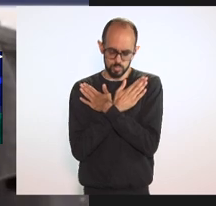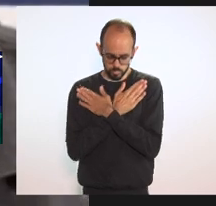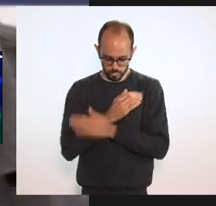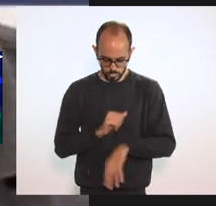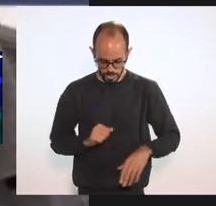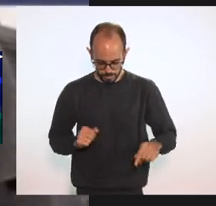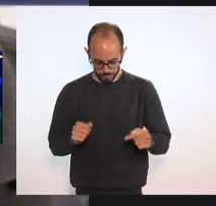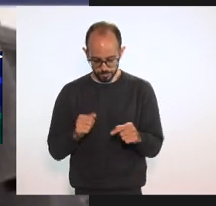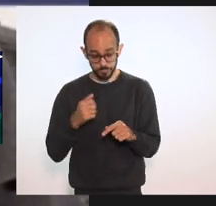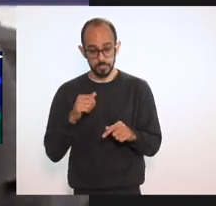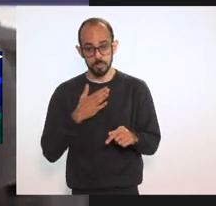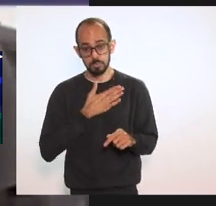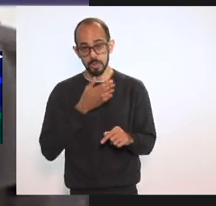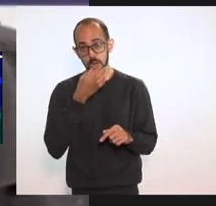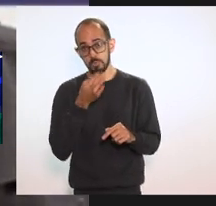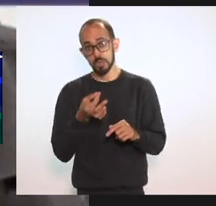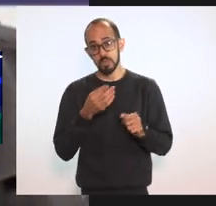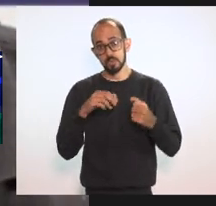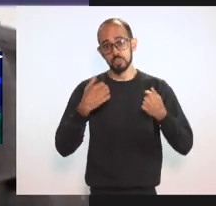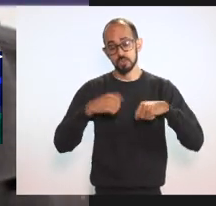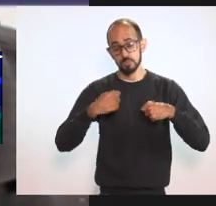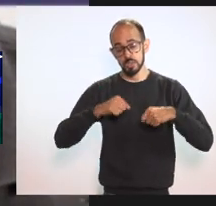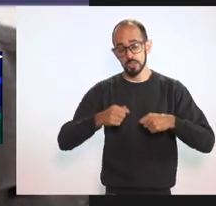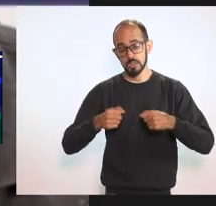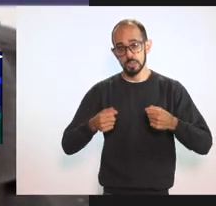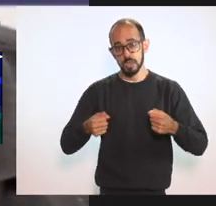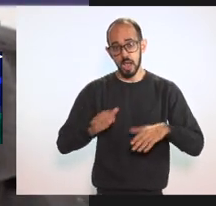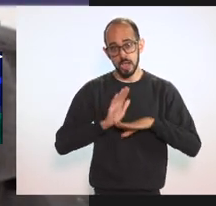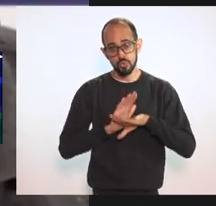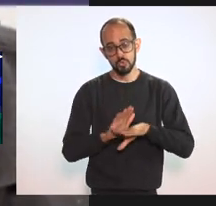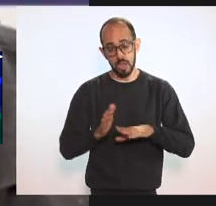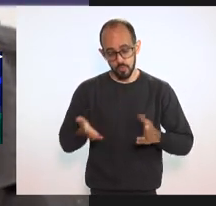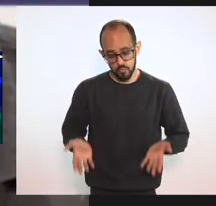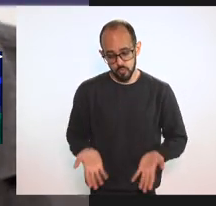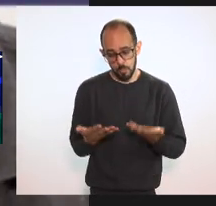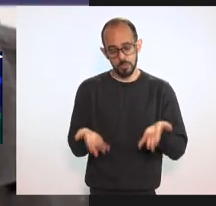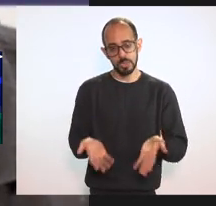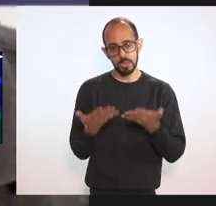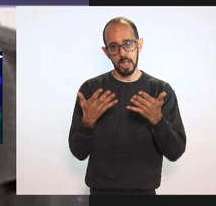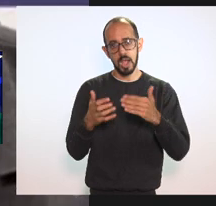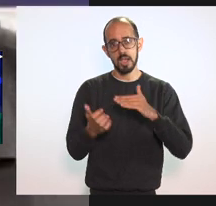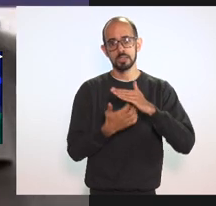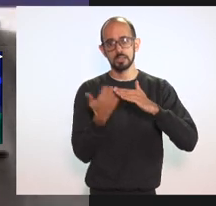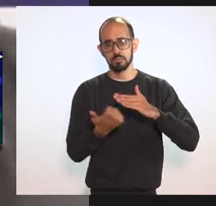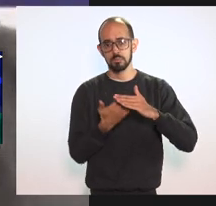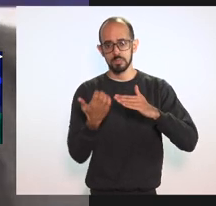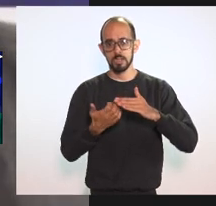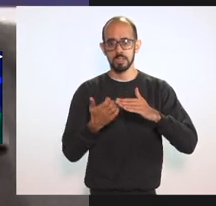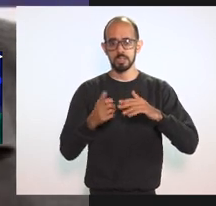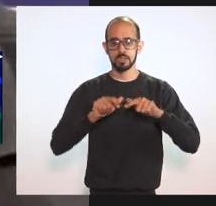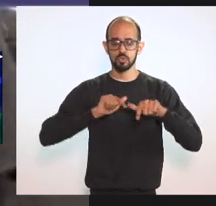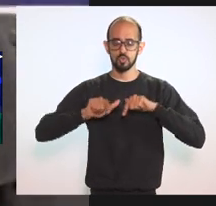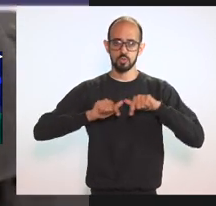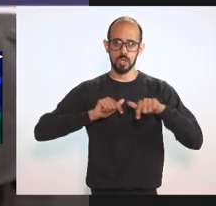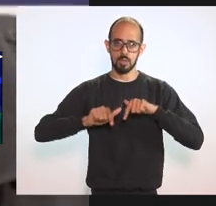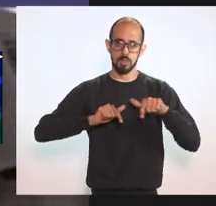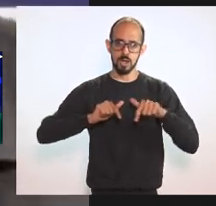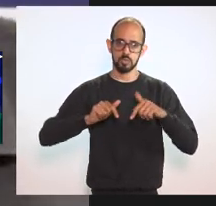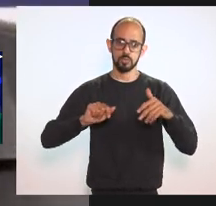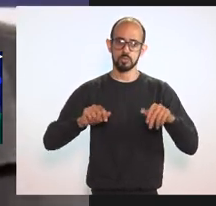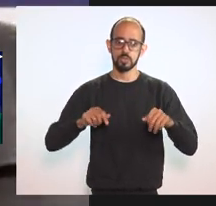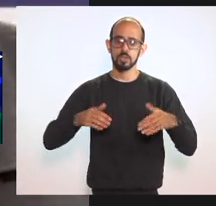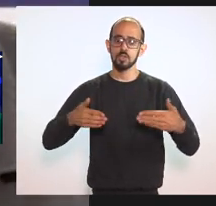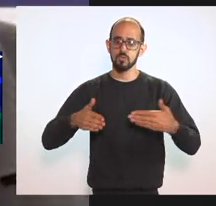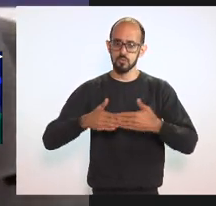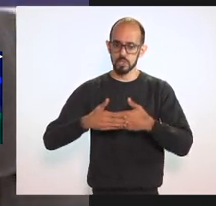tem que ajudar comentar né as empresas a fomentar o emprego Não é dessa forma que fechando